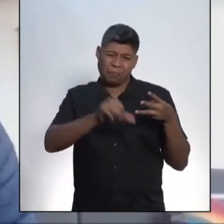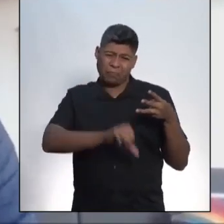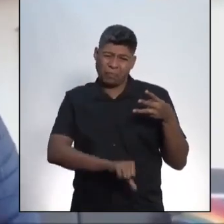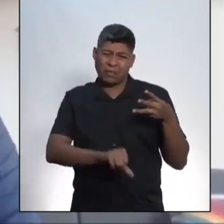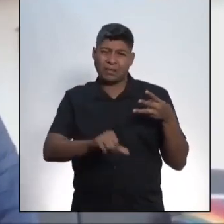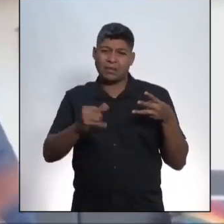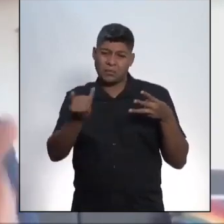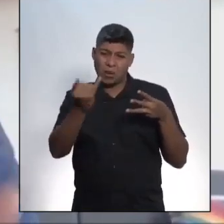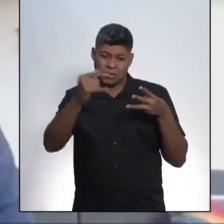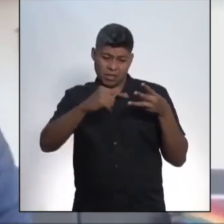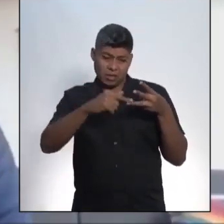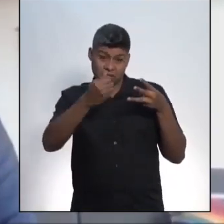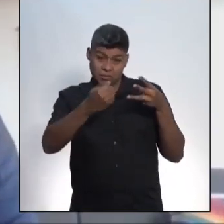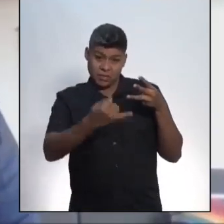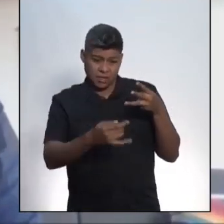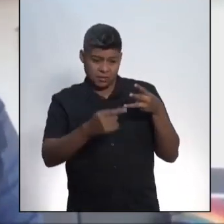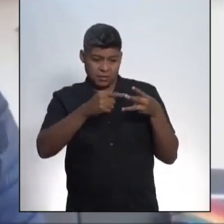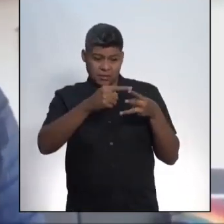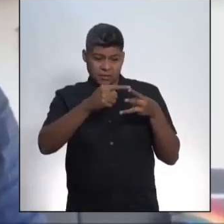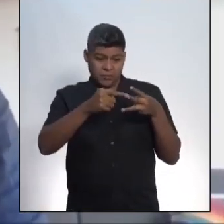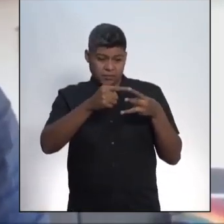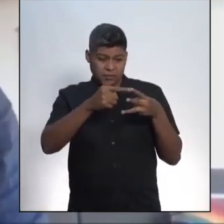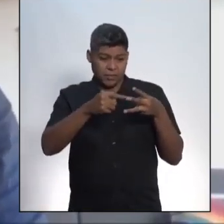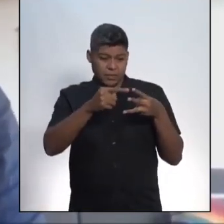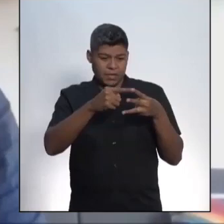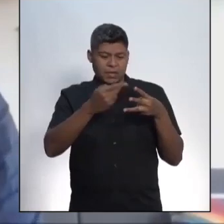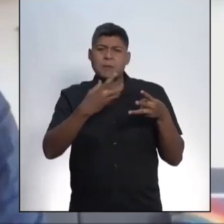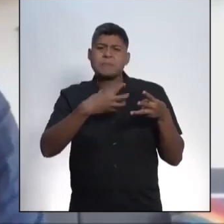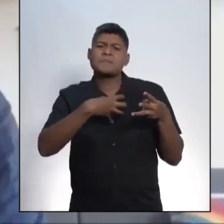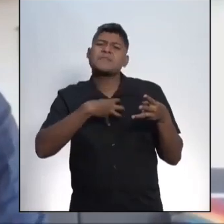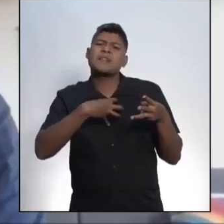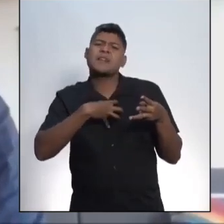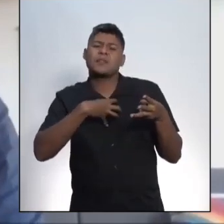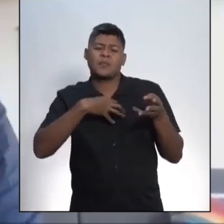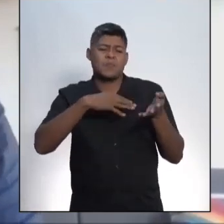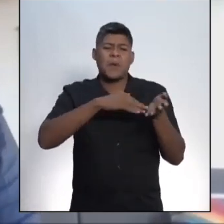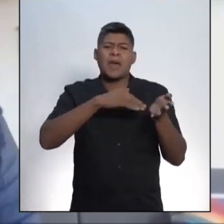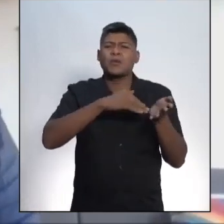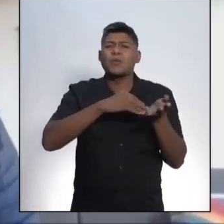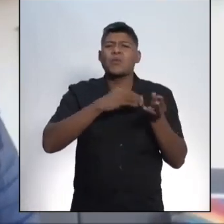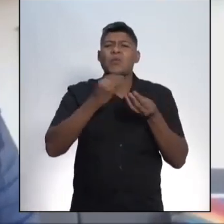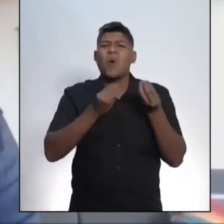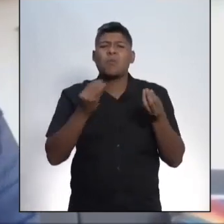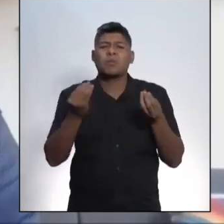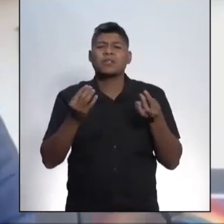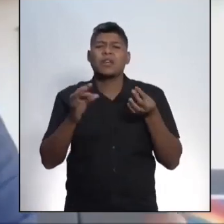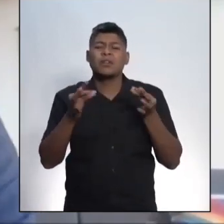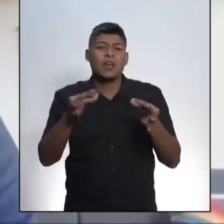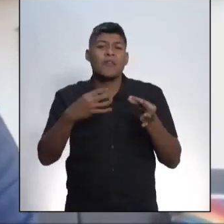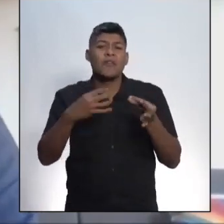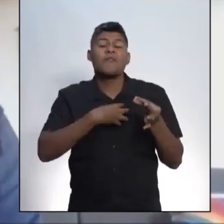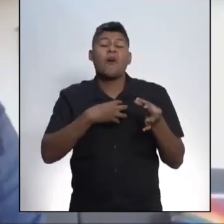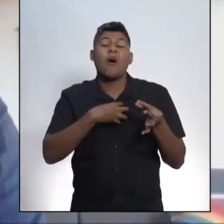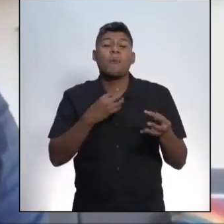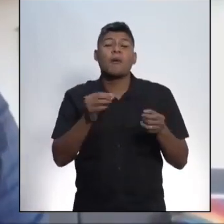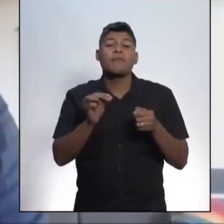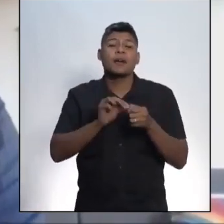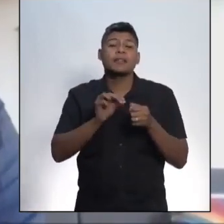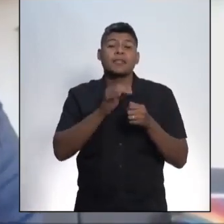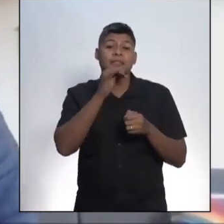eu já vou comentar ela. E as 2 primeiras tratam de método, instrumento, tecnologia é forma de fazer.